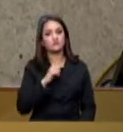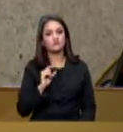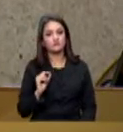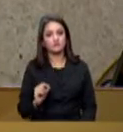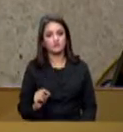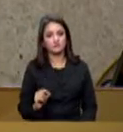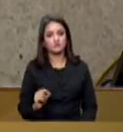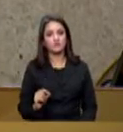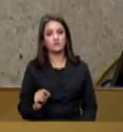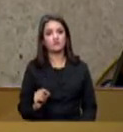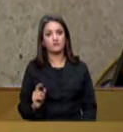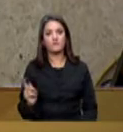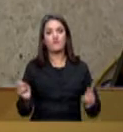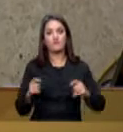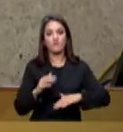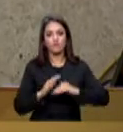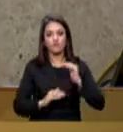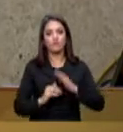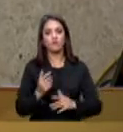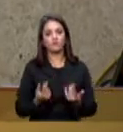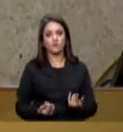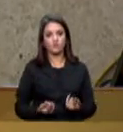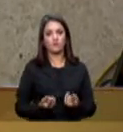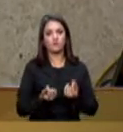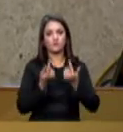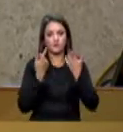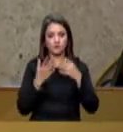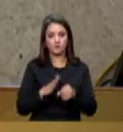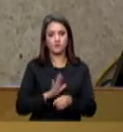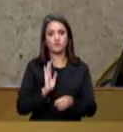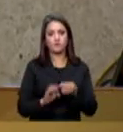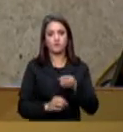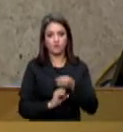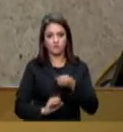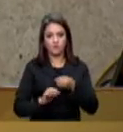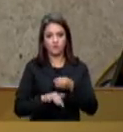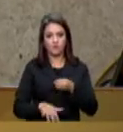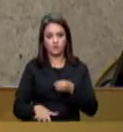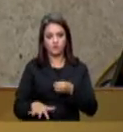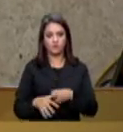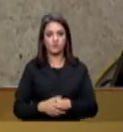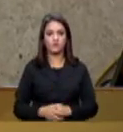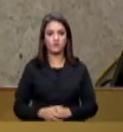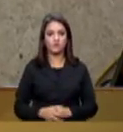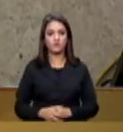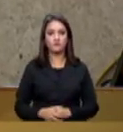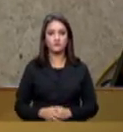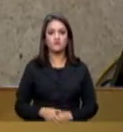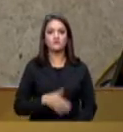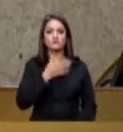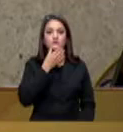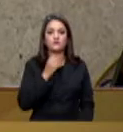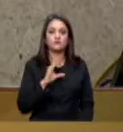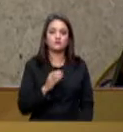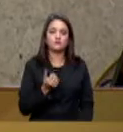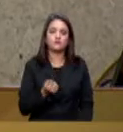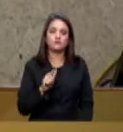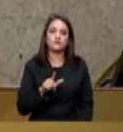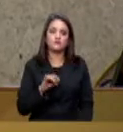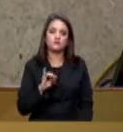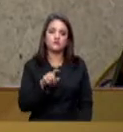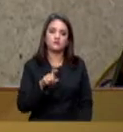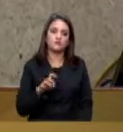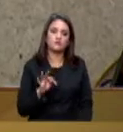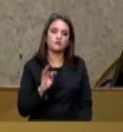e os atributos econômicos do saneamento básico. Sobre o tema, o especialista Calixto Salomão,